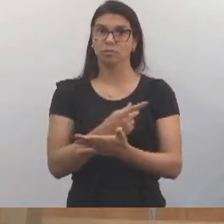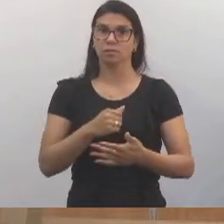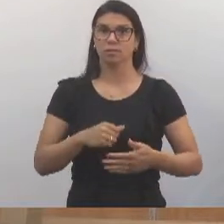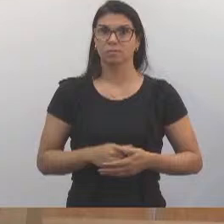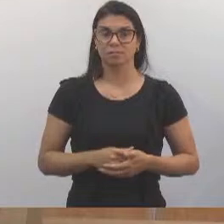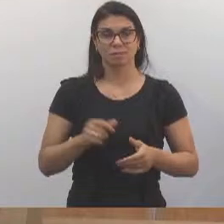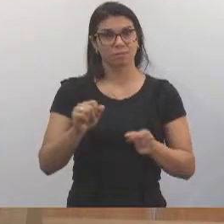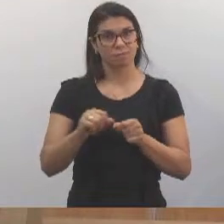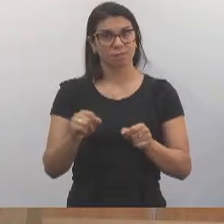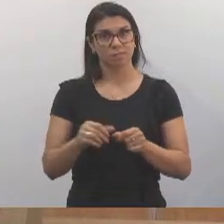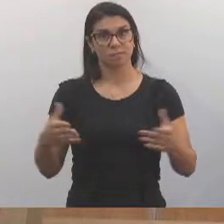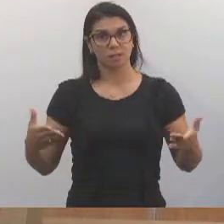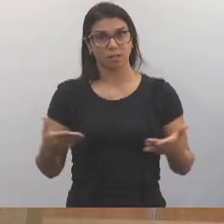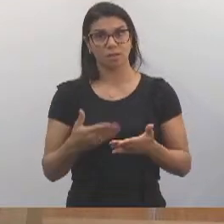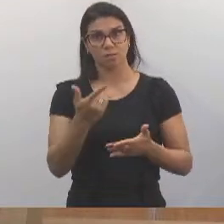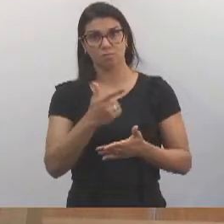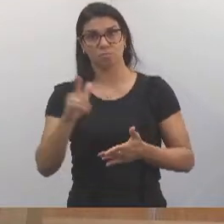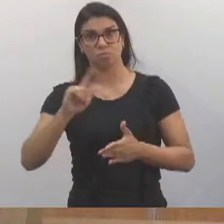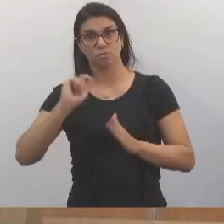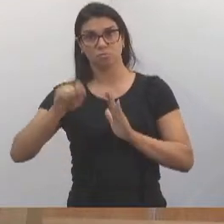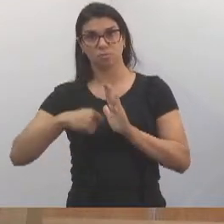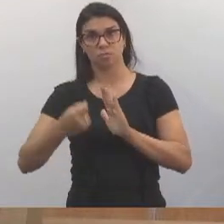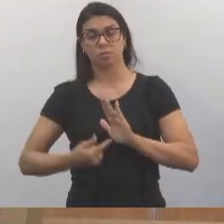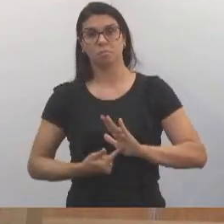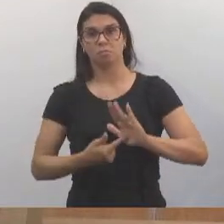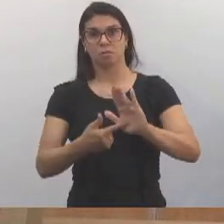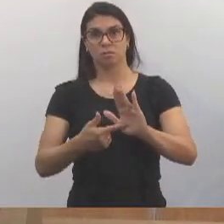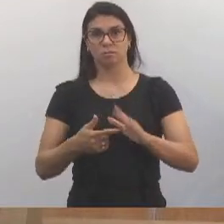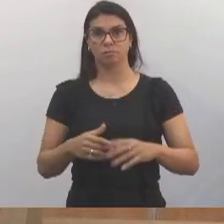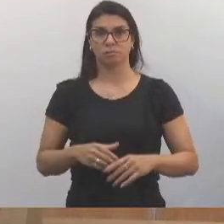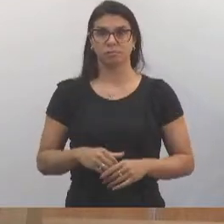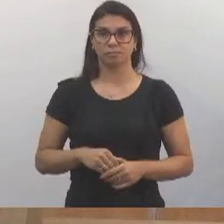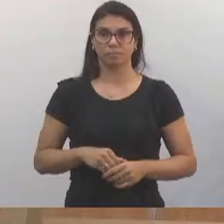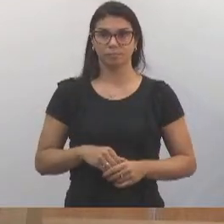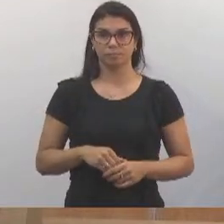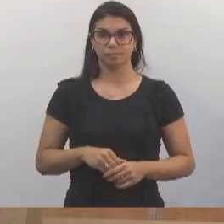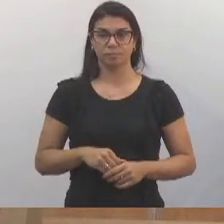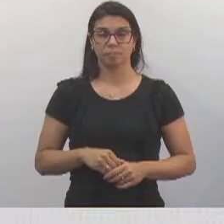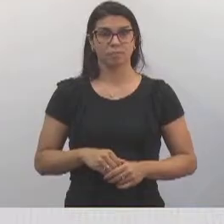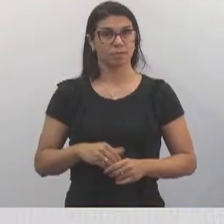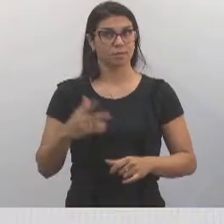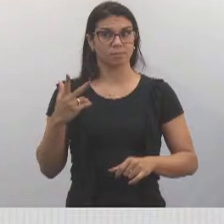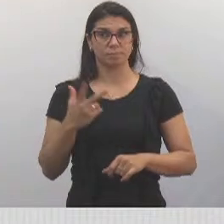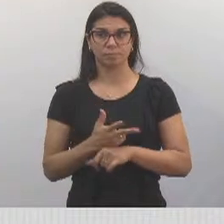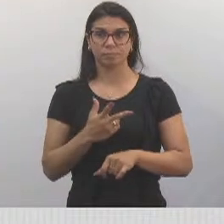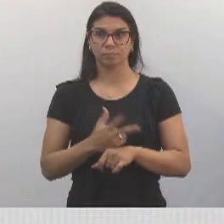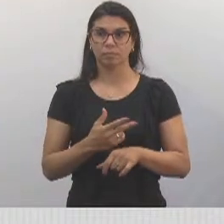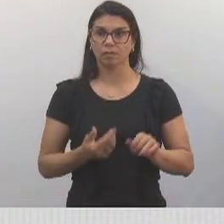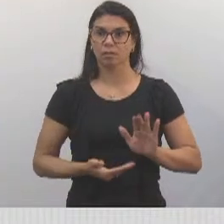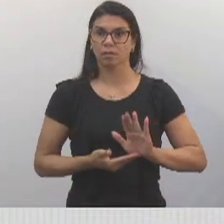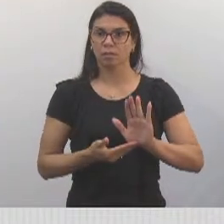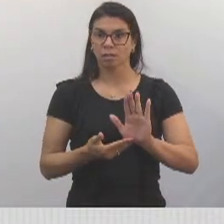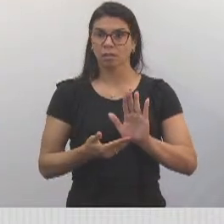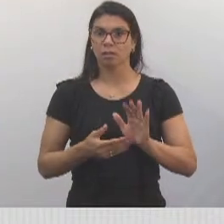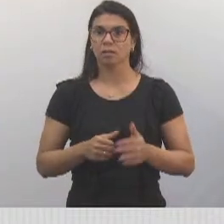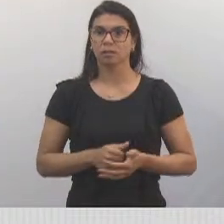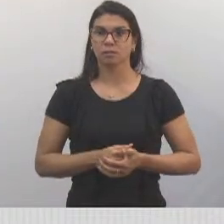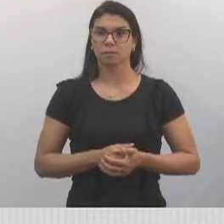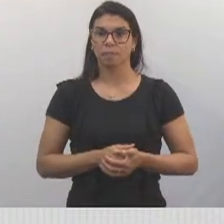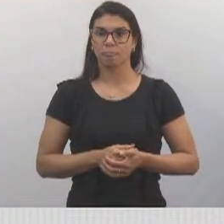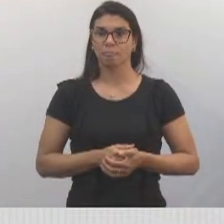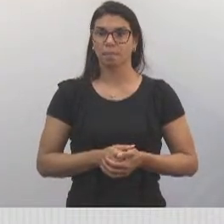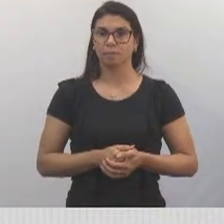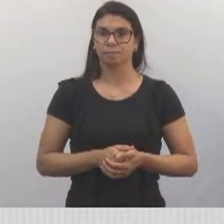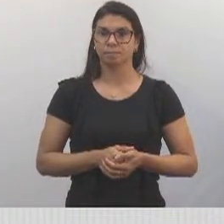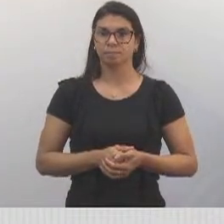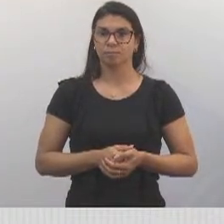sendo feita agora, que é o próximo slide, já pode até colocar. Olha só que absurdo. O povo de Jacareí está com vergonha, colocaram